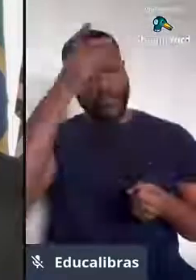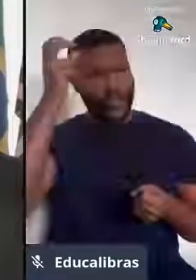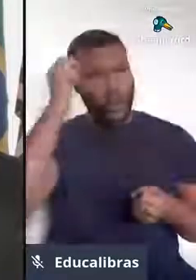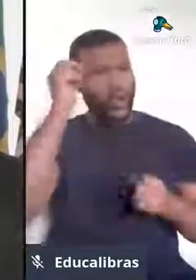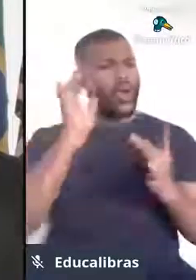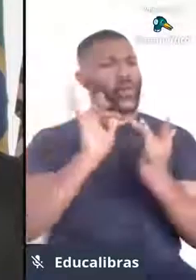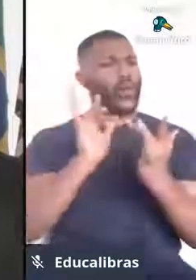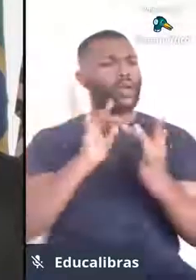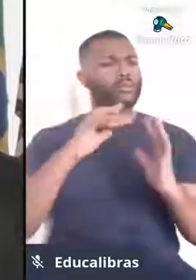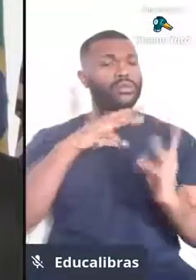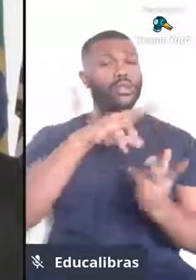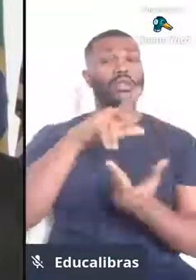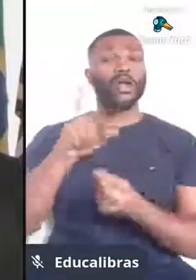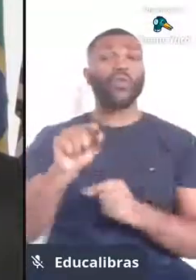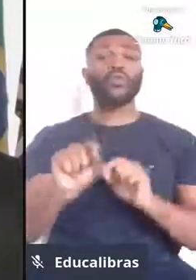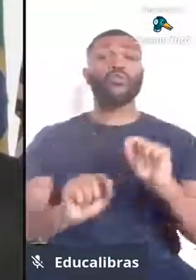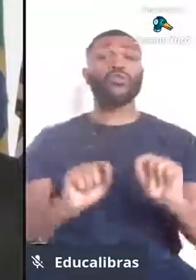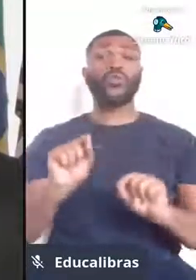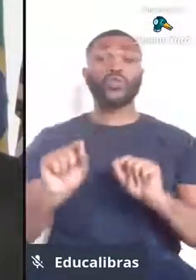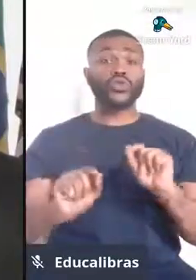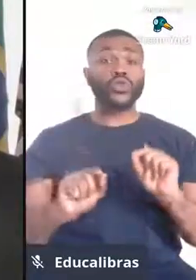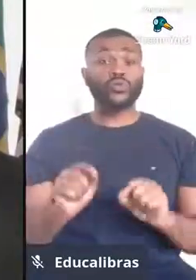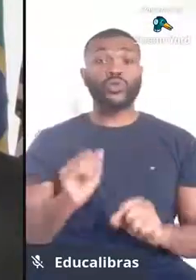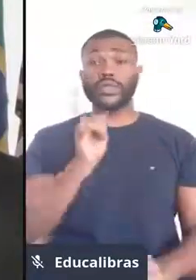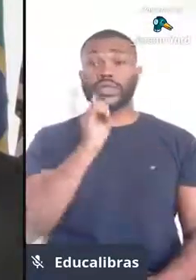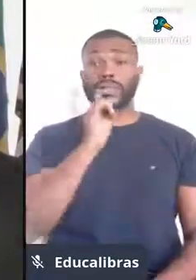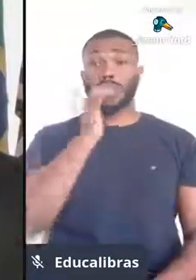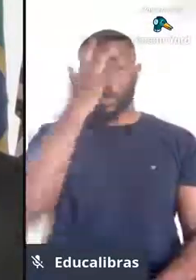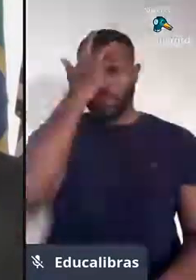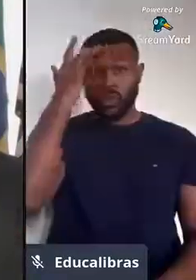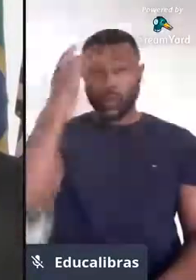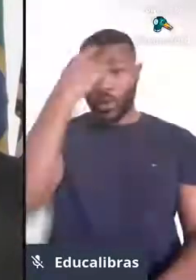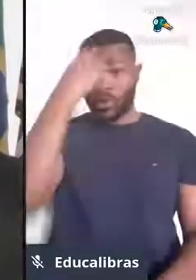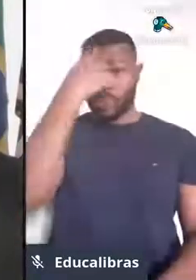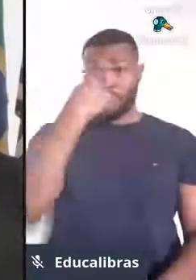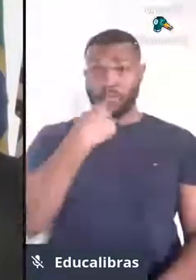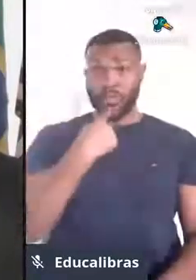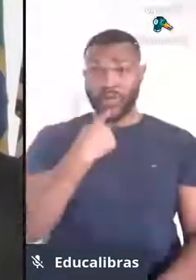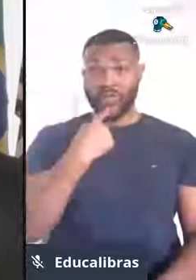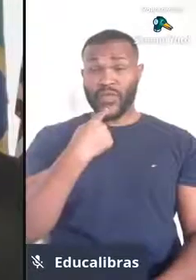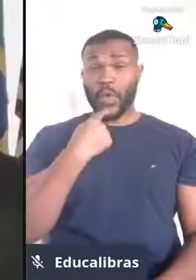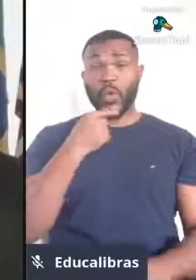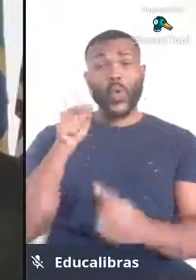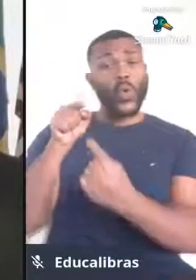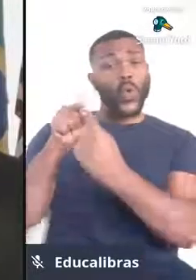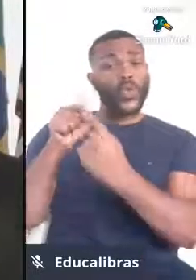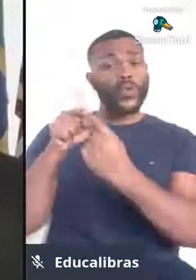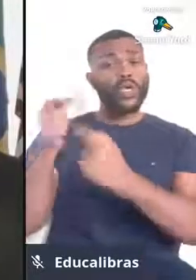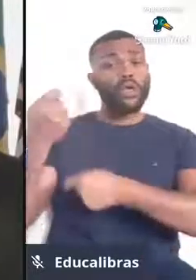justamente por querer uma pessoa que tivesse um perfil mais voltado para a área de negócios, né?